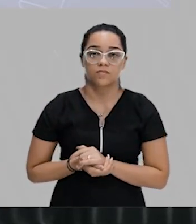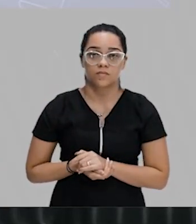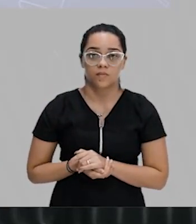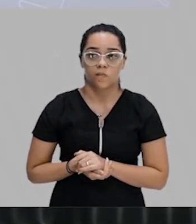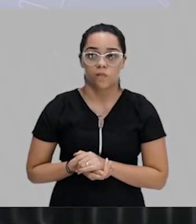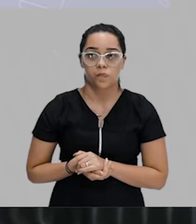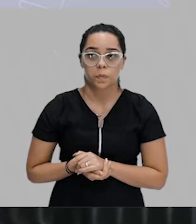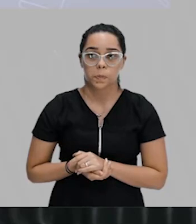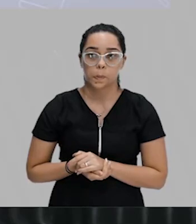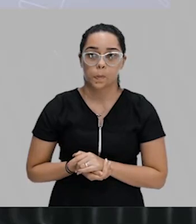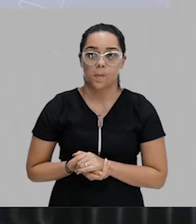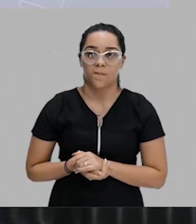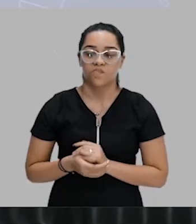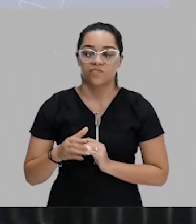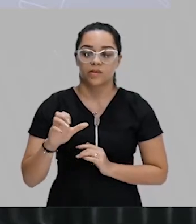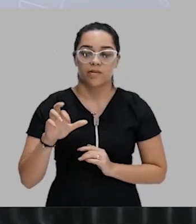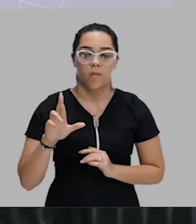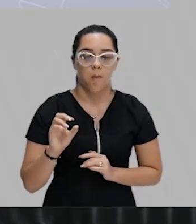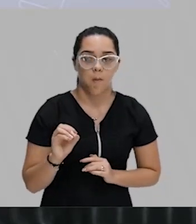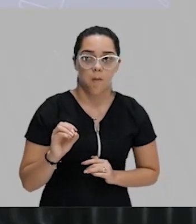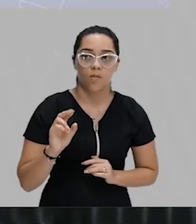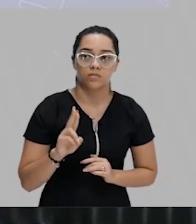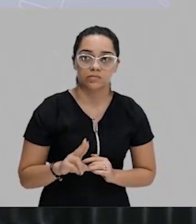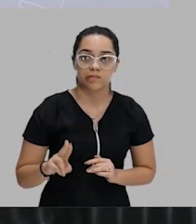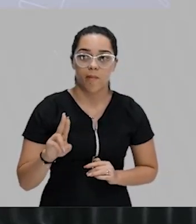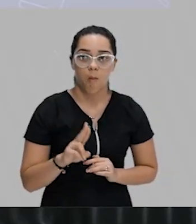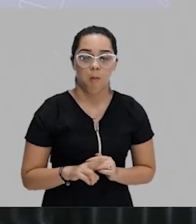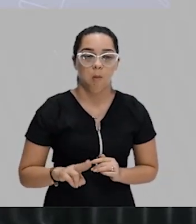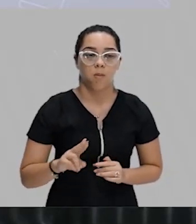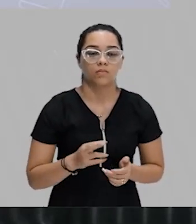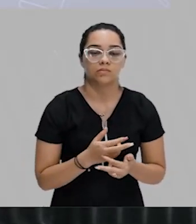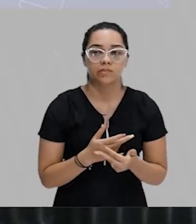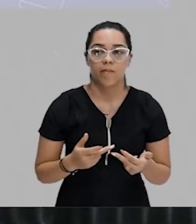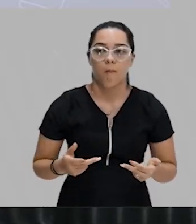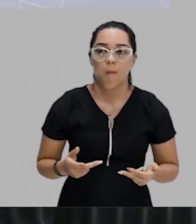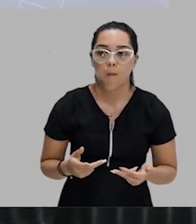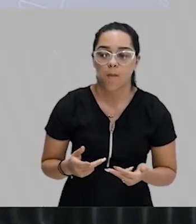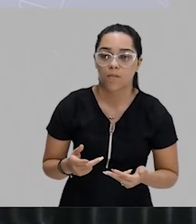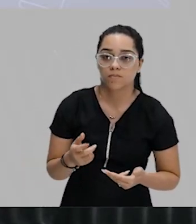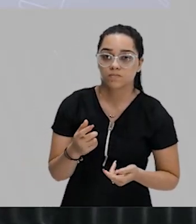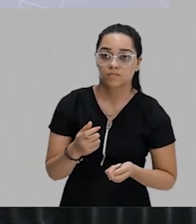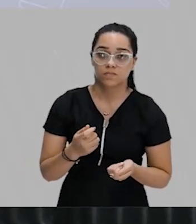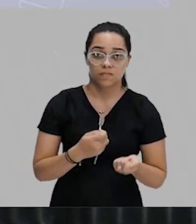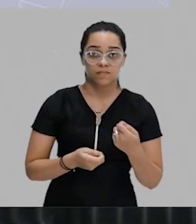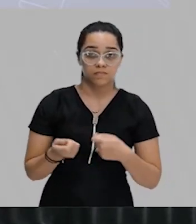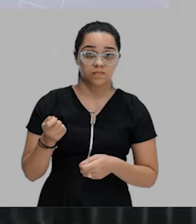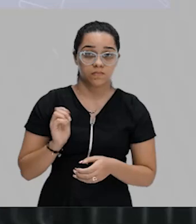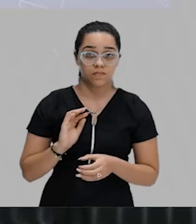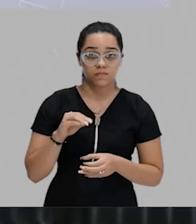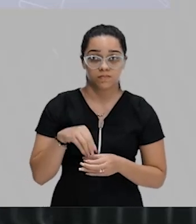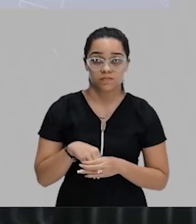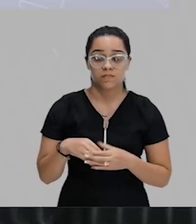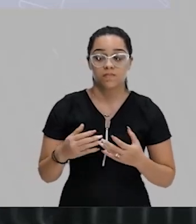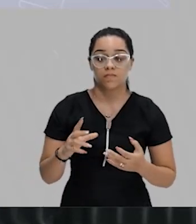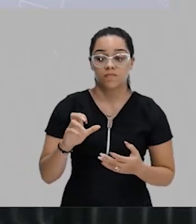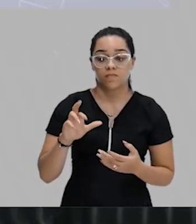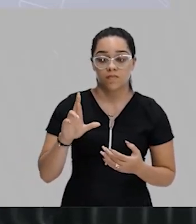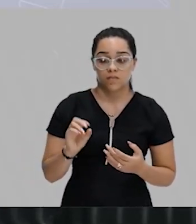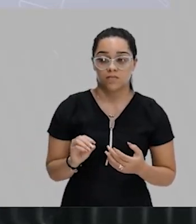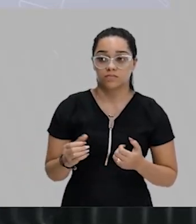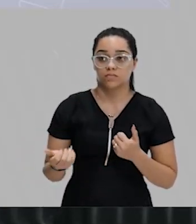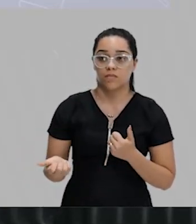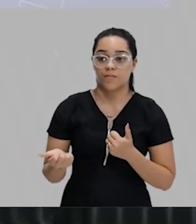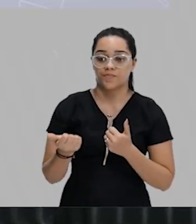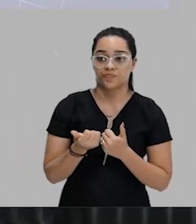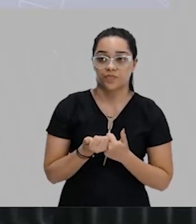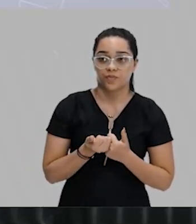bloco, né? O euro sendo utilizado nas suas transações financeiras internas. O euro que